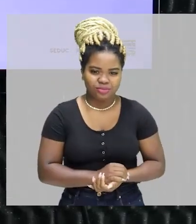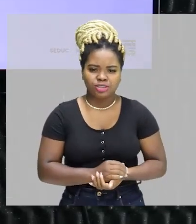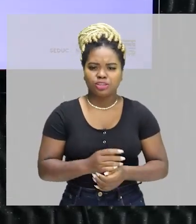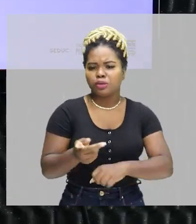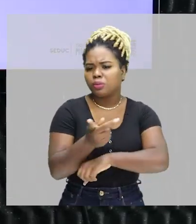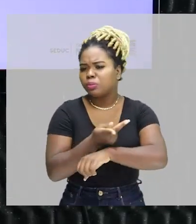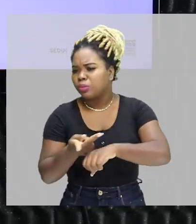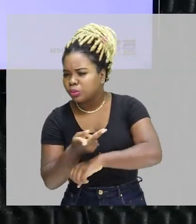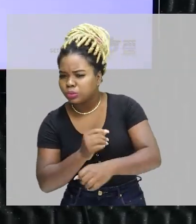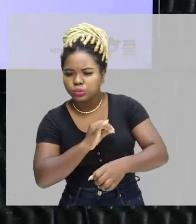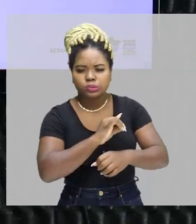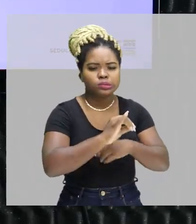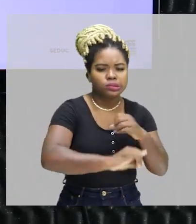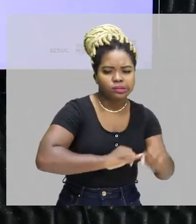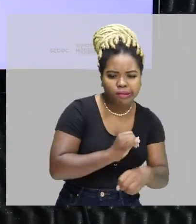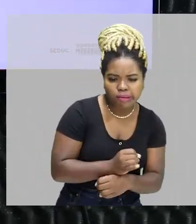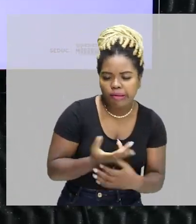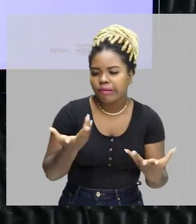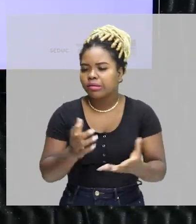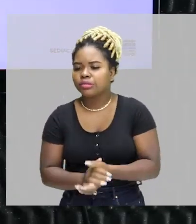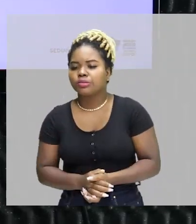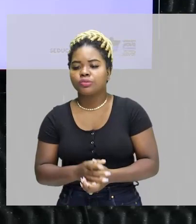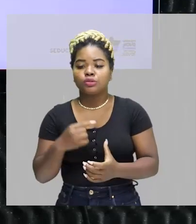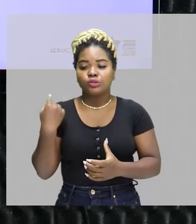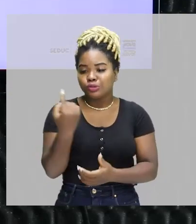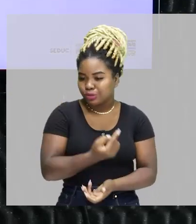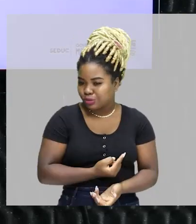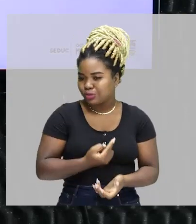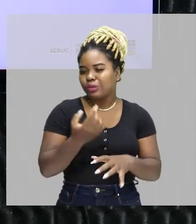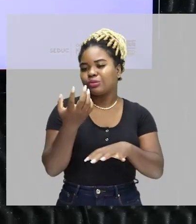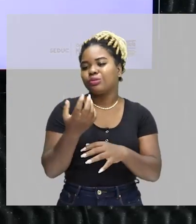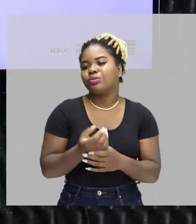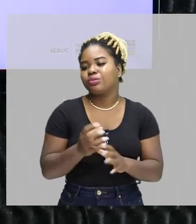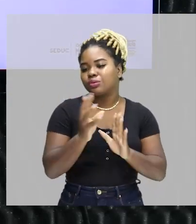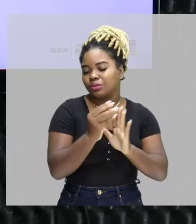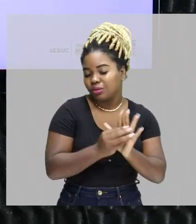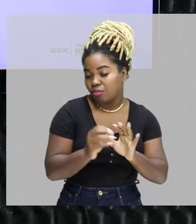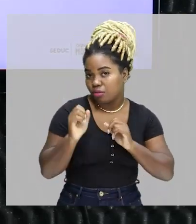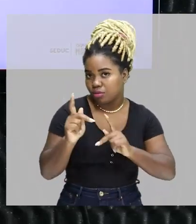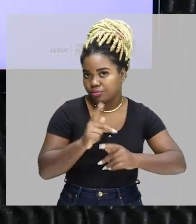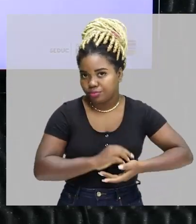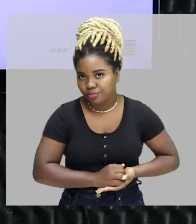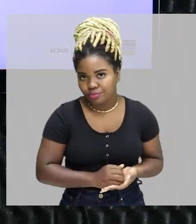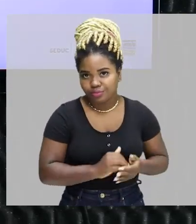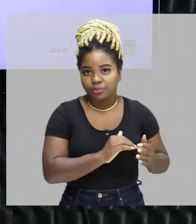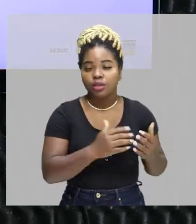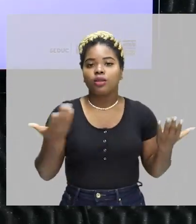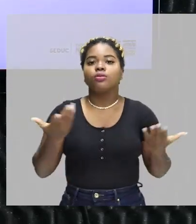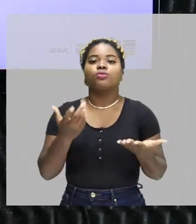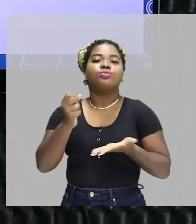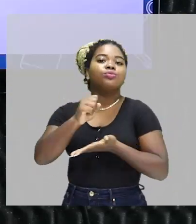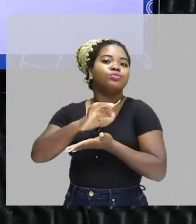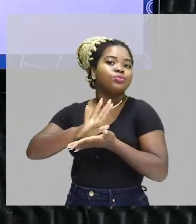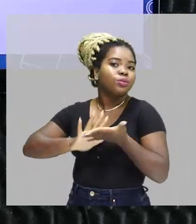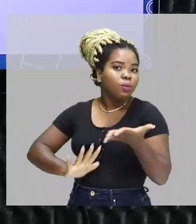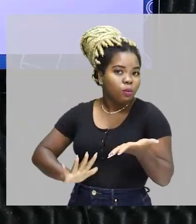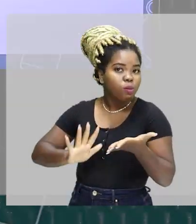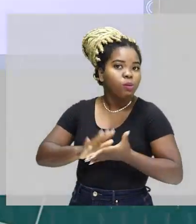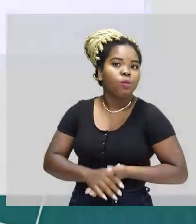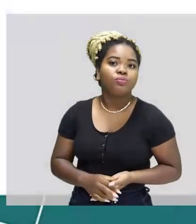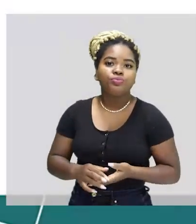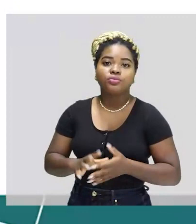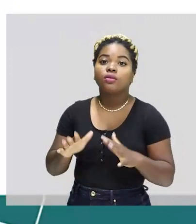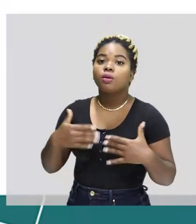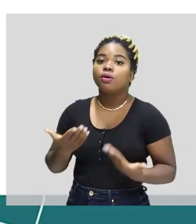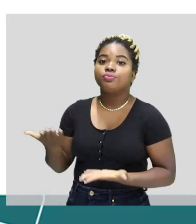sua investigação a respeito dos nossos conteúdos, tá bom? Show de bola? E hoje nós vamos fazer alguns exercícios aqui sobre